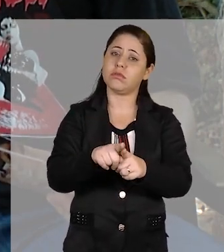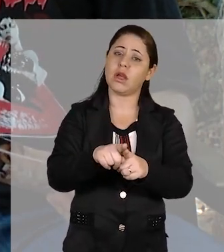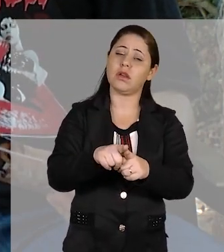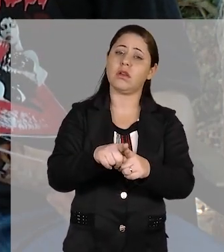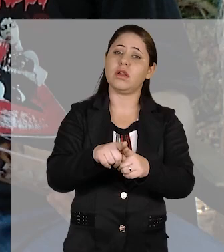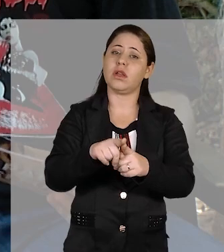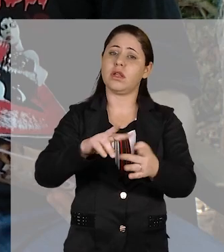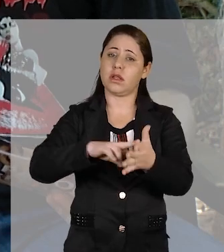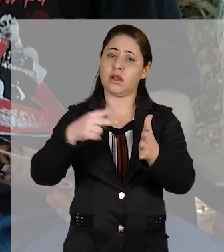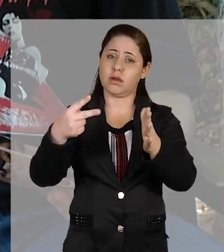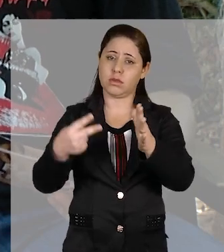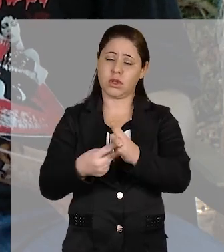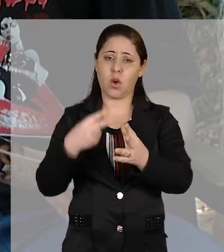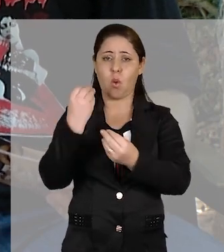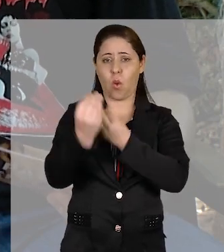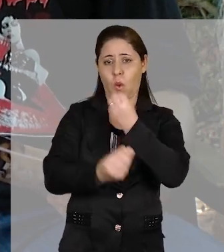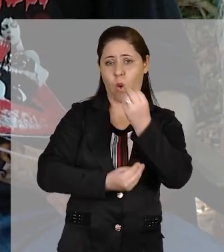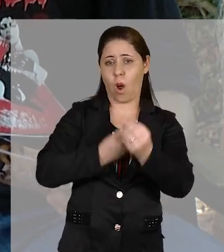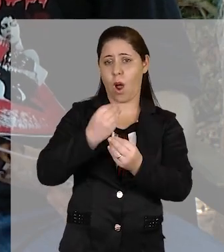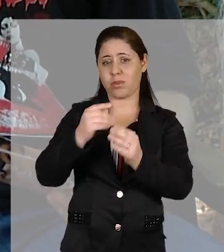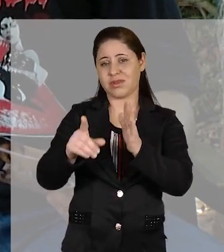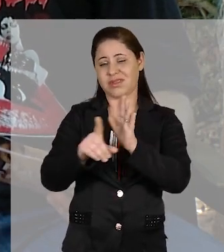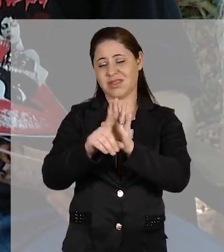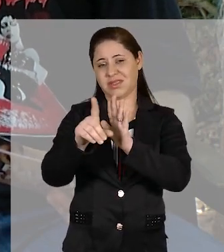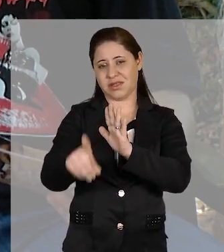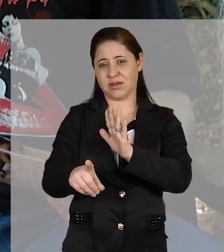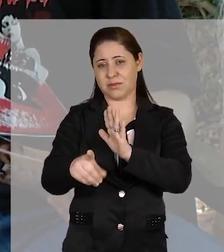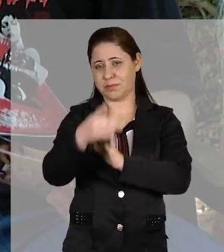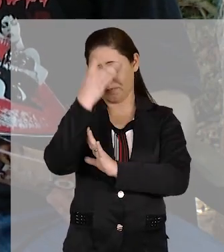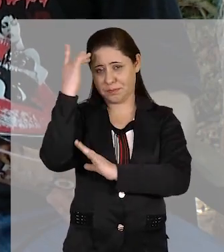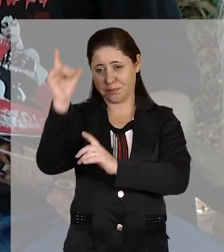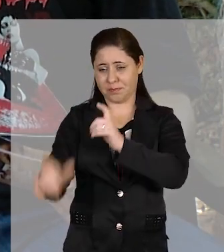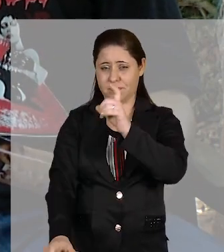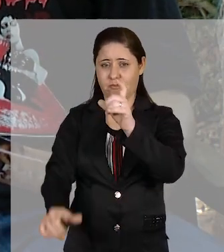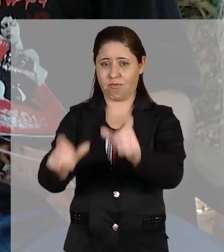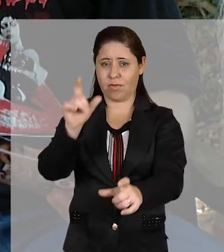E até a forma de interpretá-las, né? De uma forma que